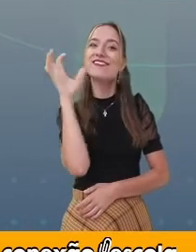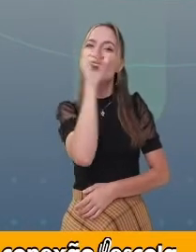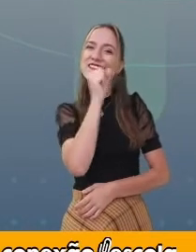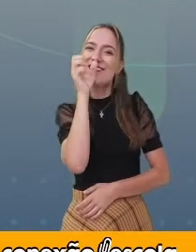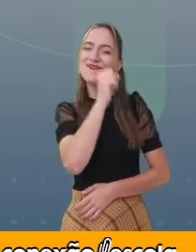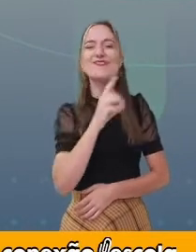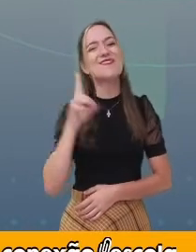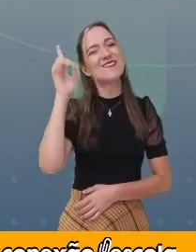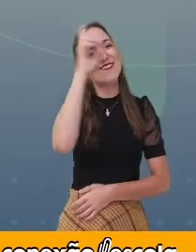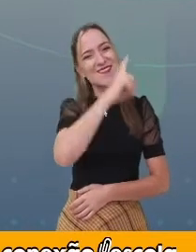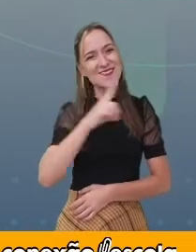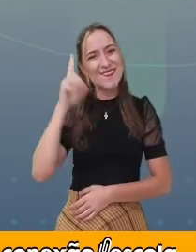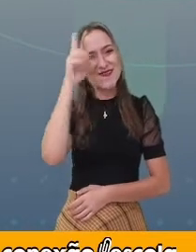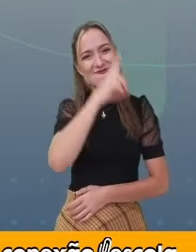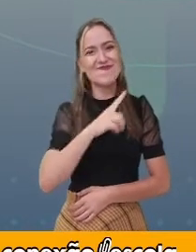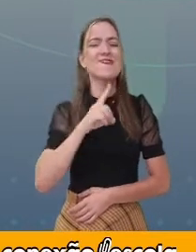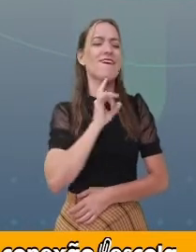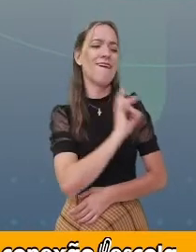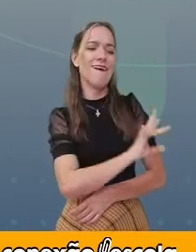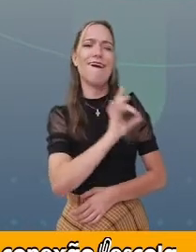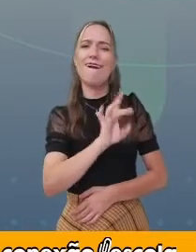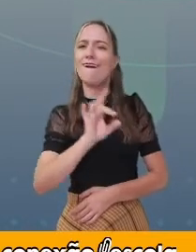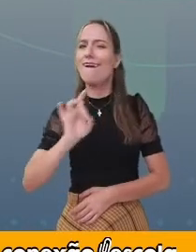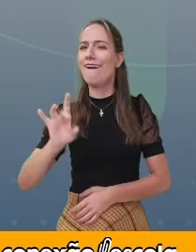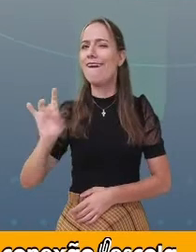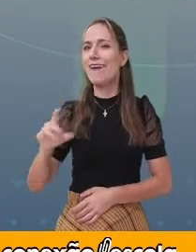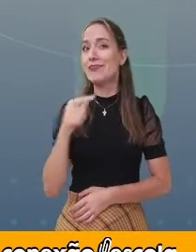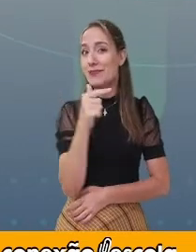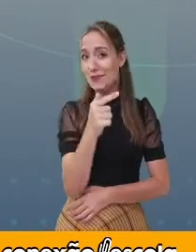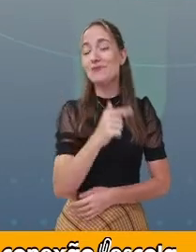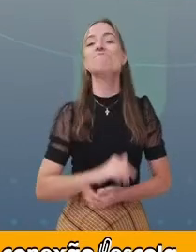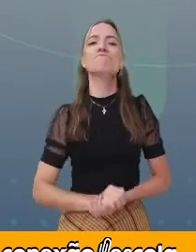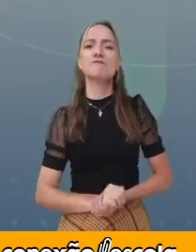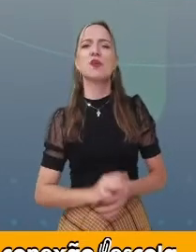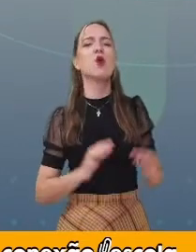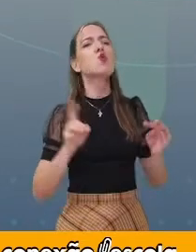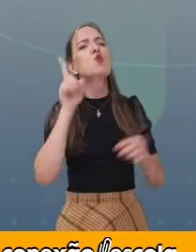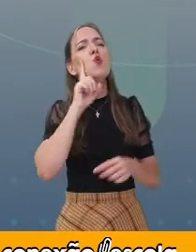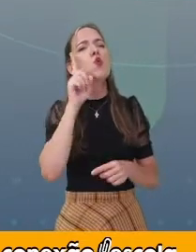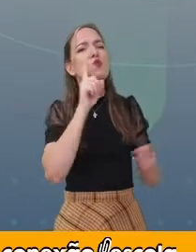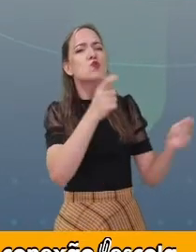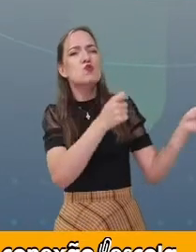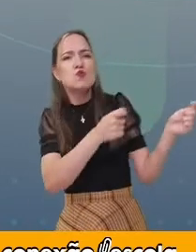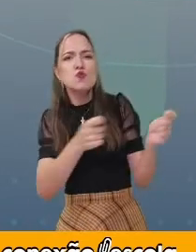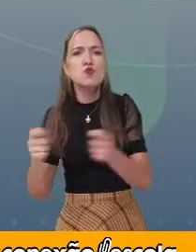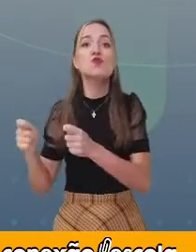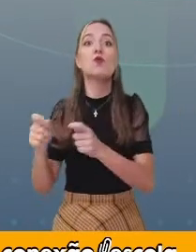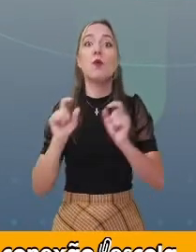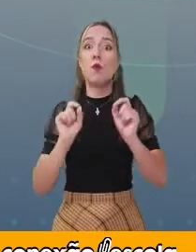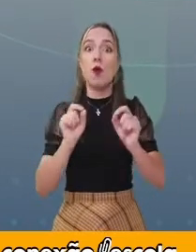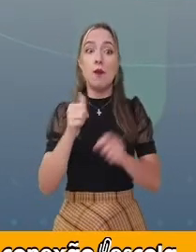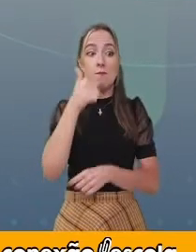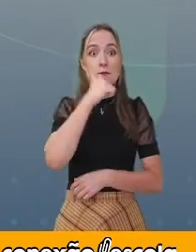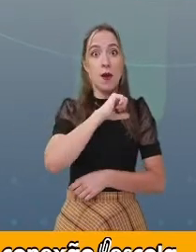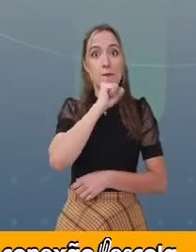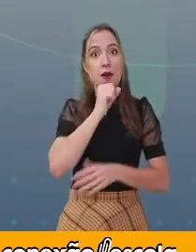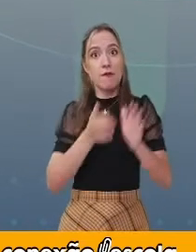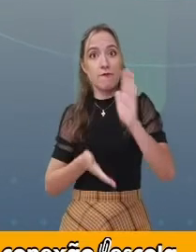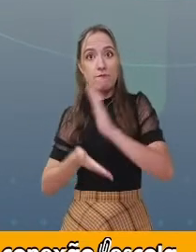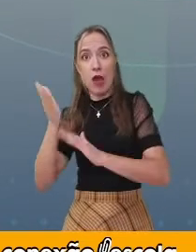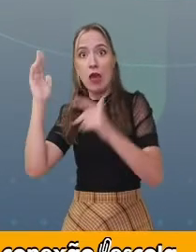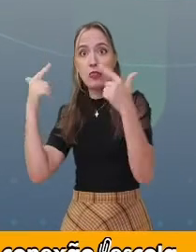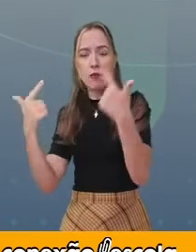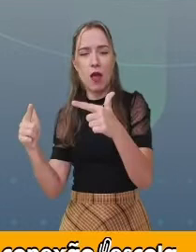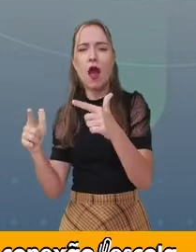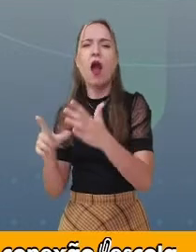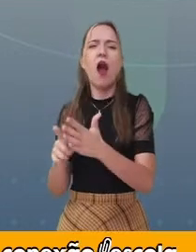sexta-feira, sábado e domingo. Todos os dias, antes que a mãe saísse para o